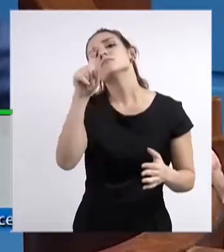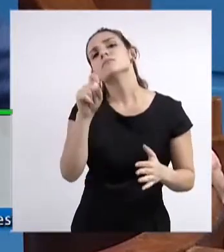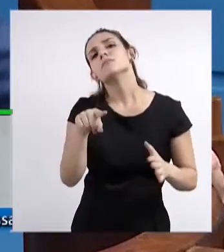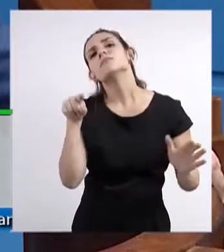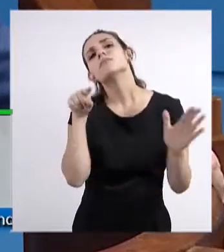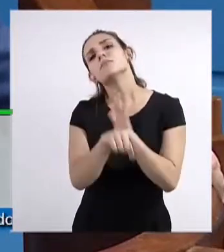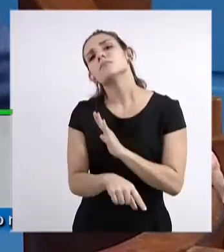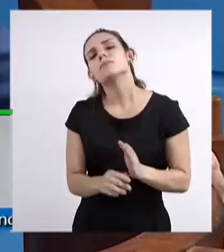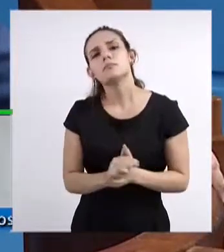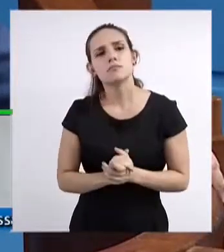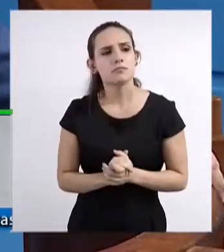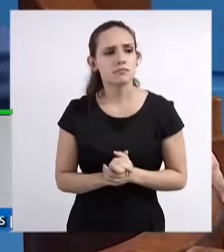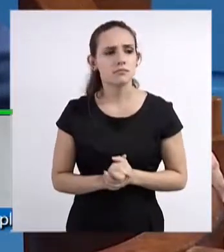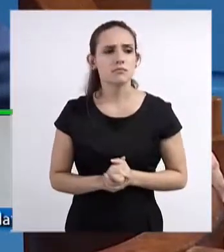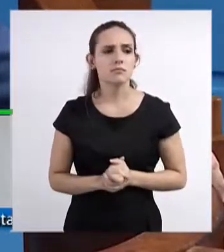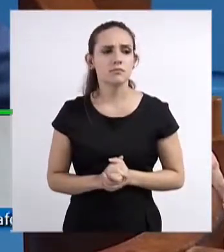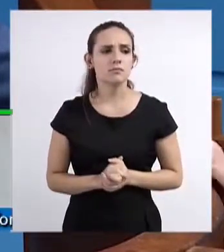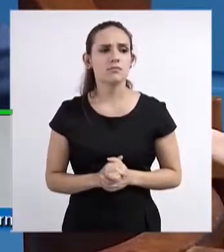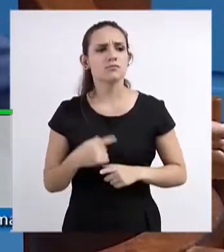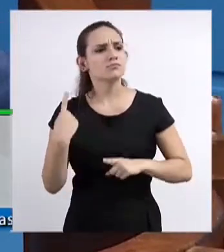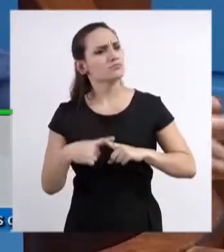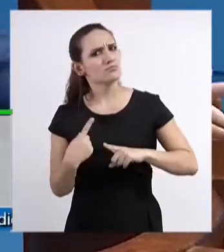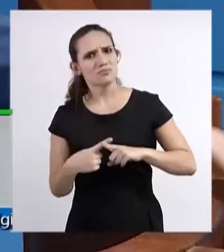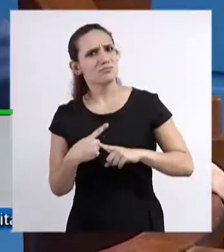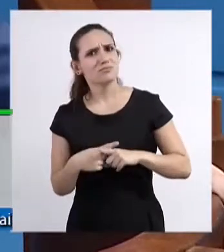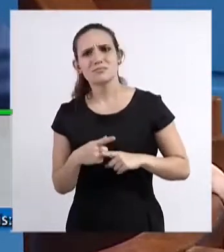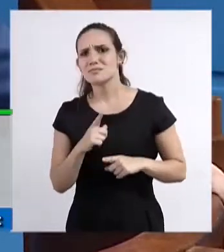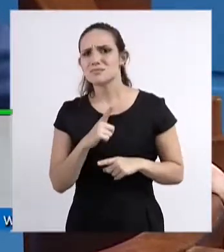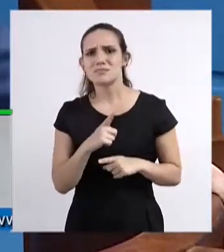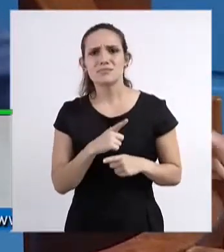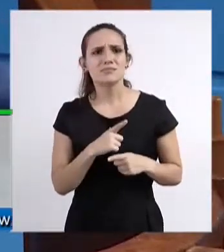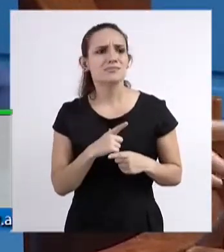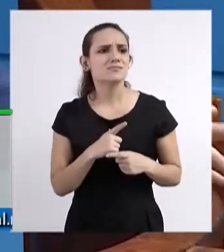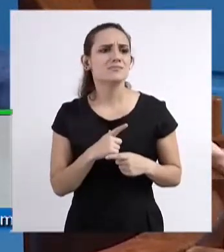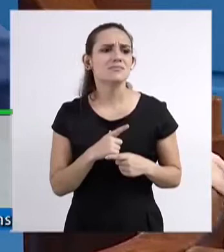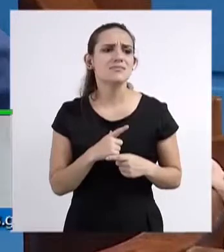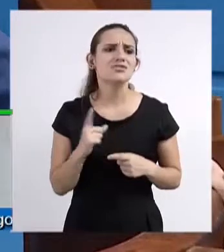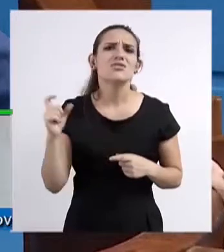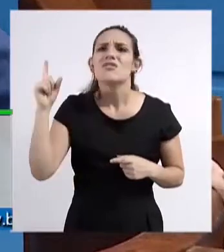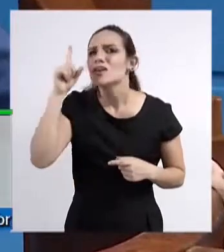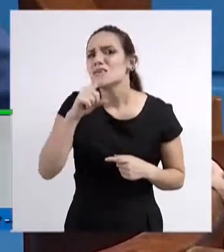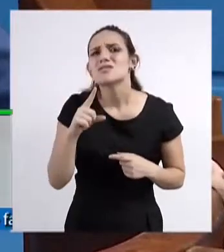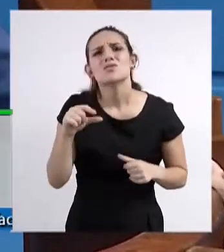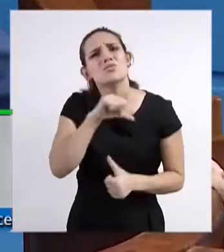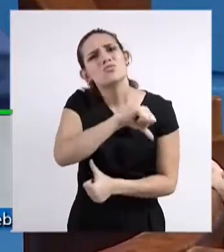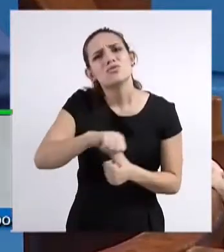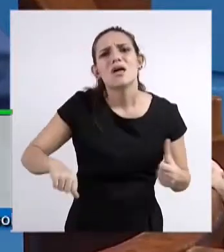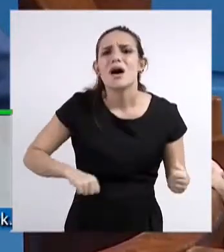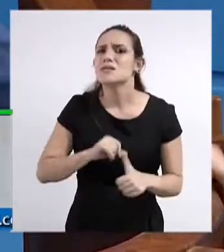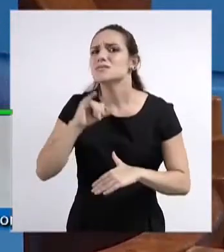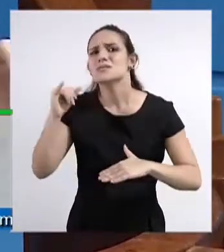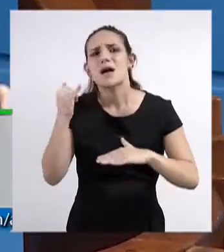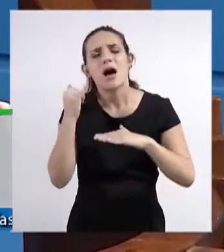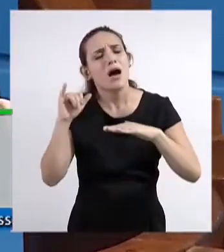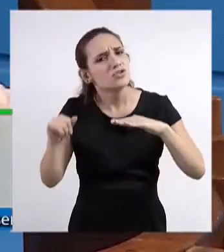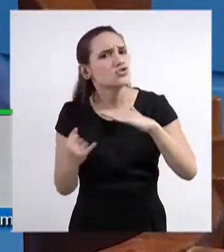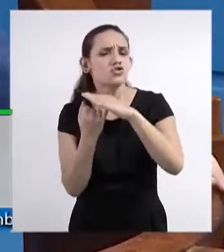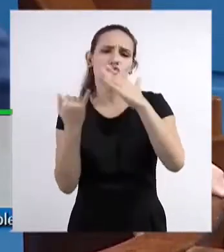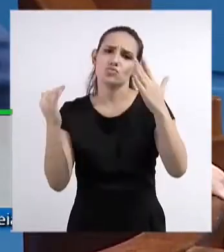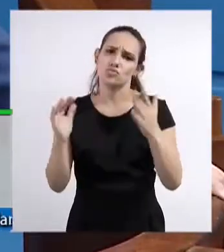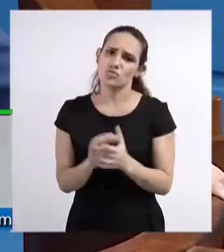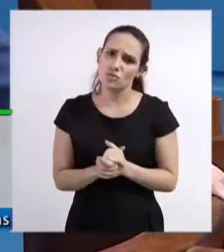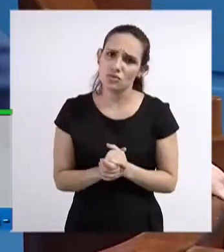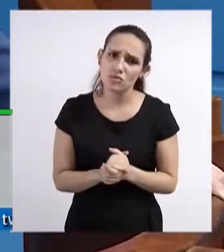de entender por que será que existe tanta resistência à mudança nas nossas instituições, já que são elas